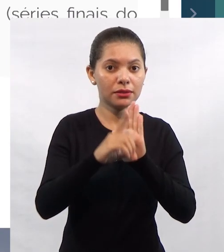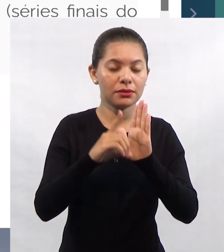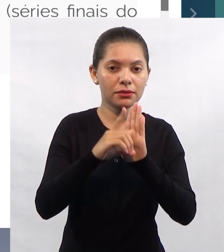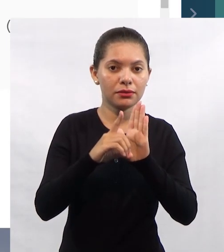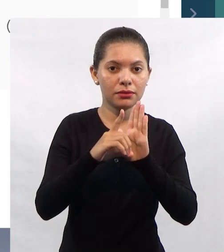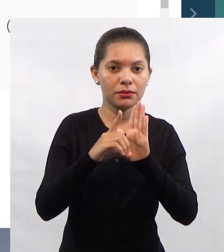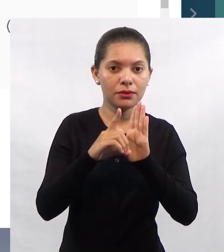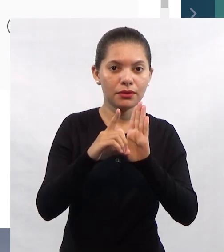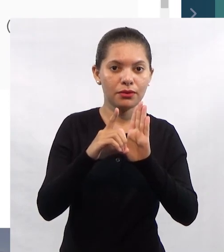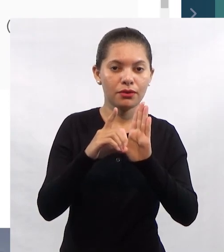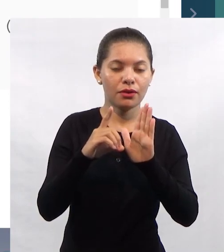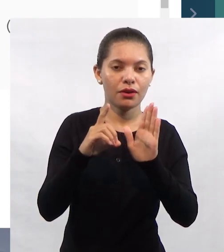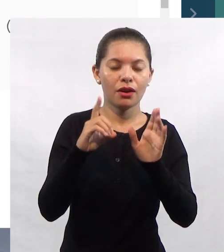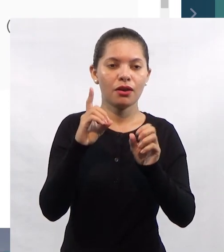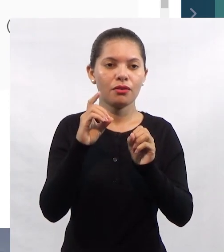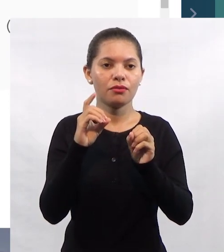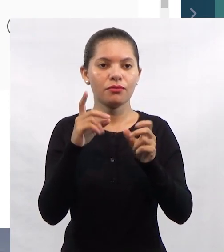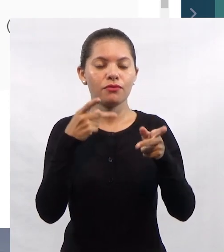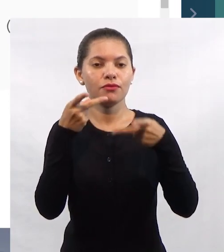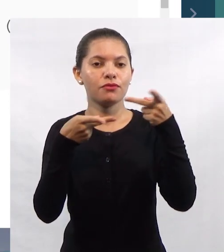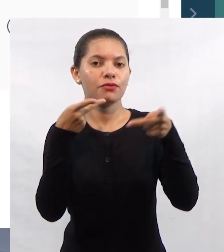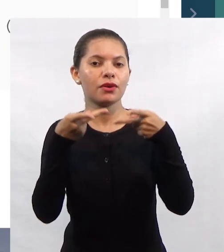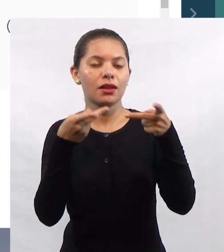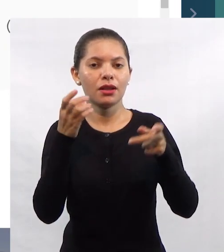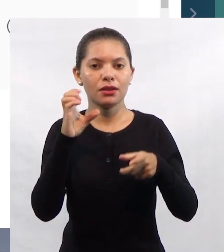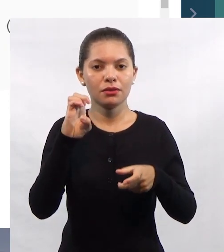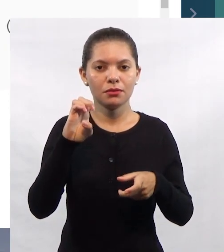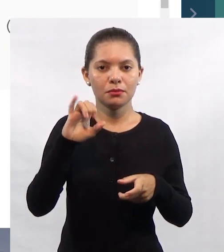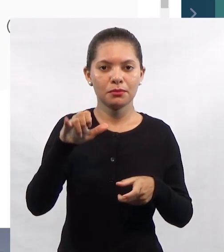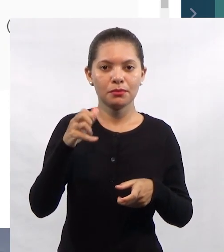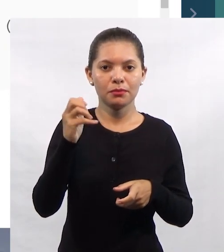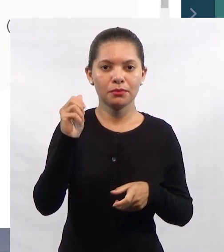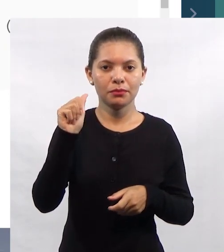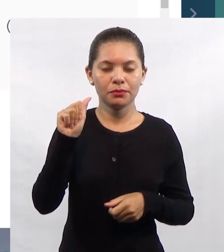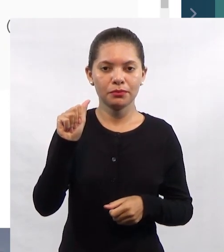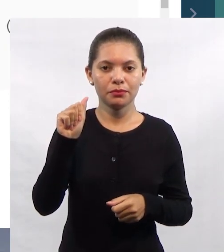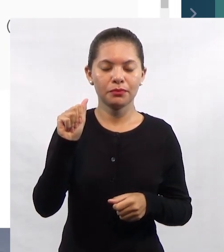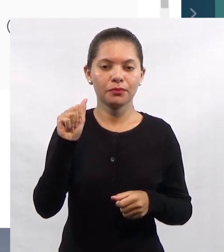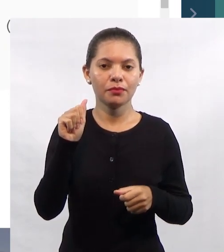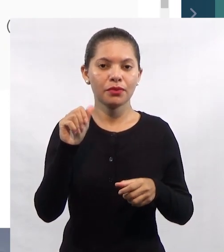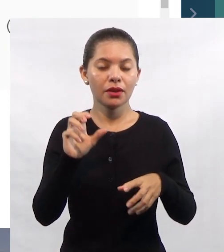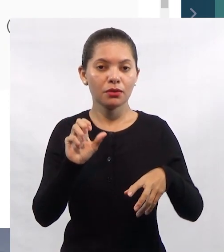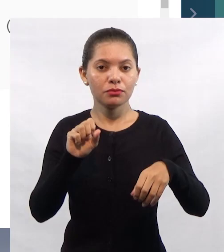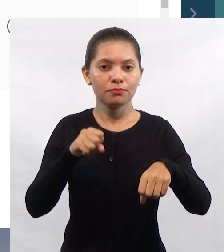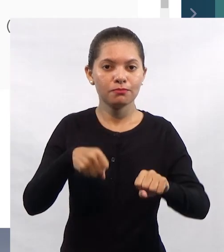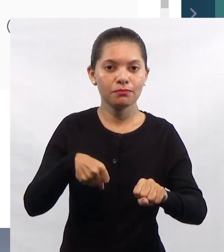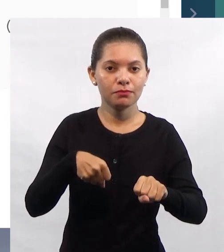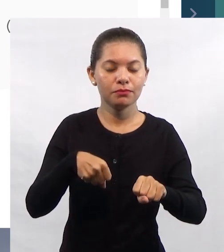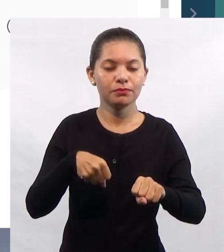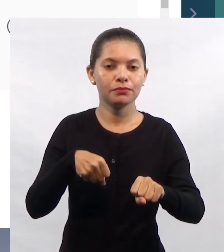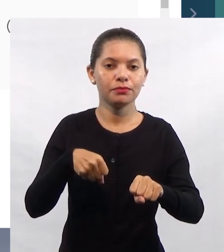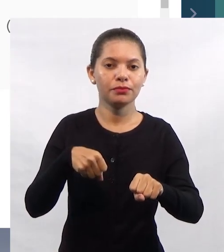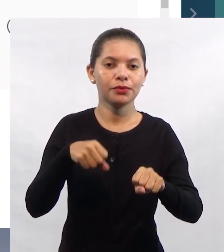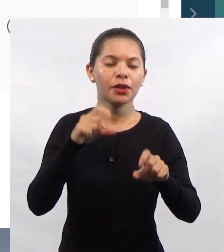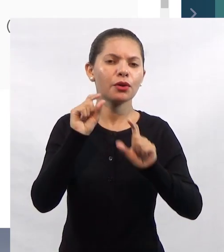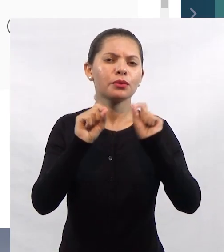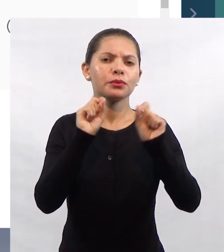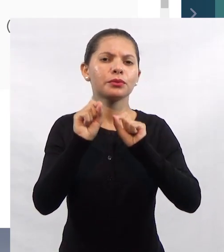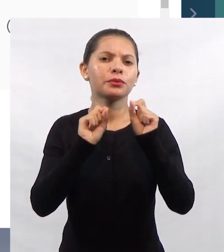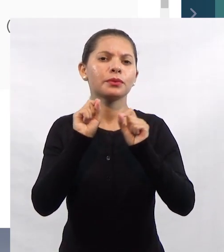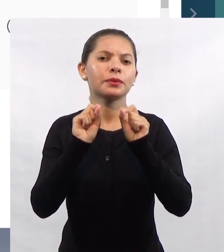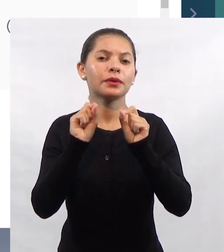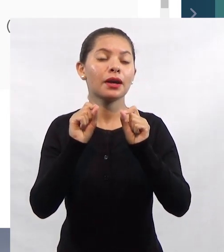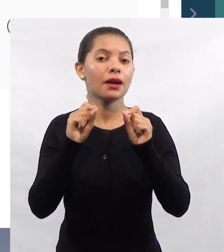versam sobre a EJA? A EJA são com relação aos itinerários formativos. Os